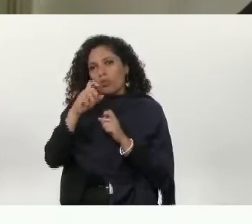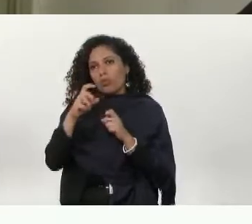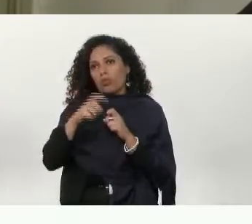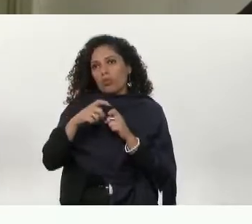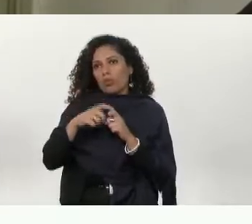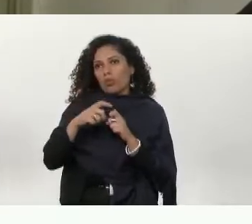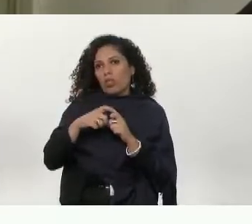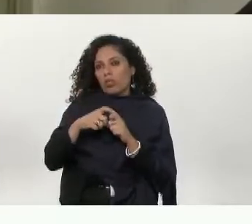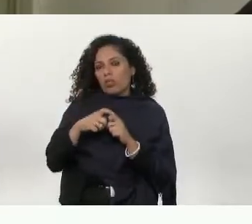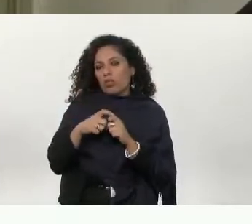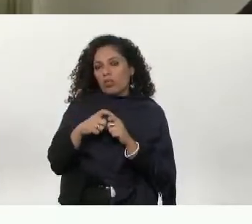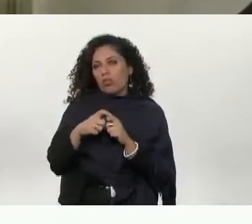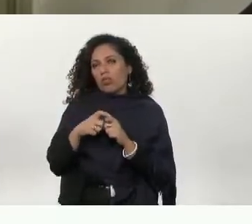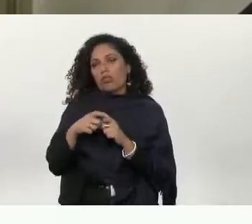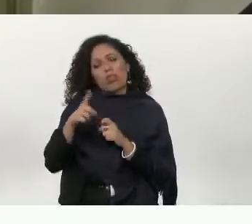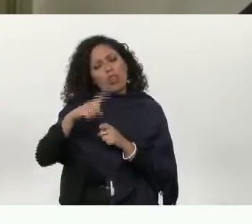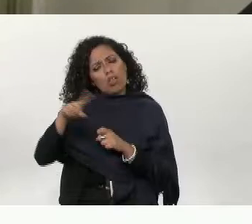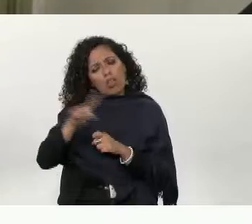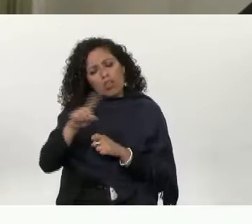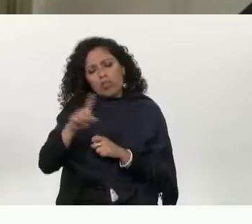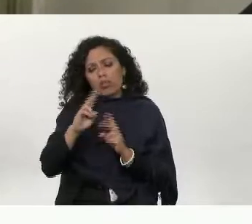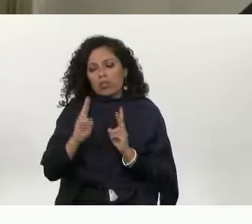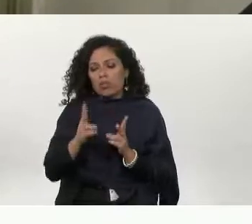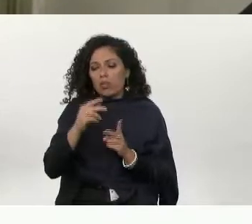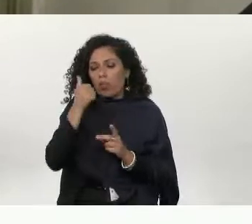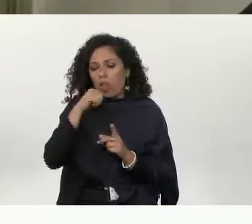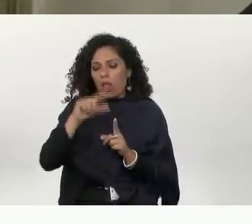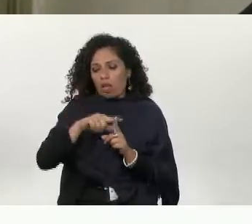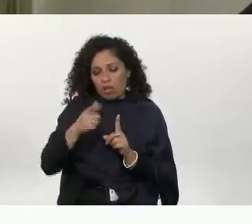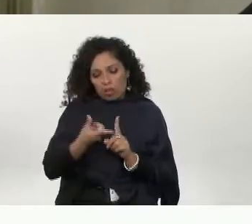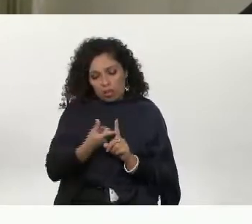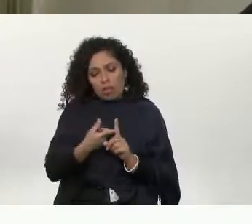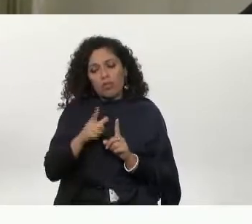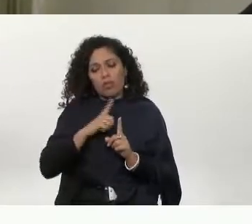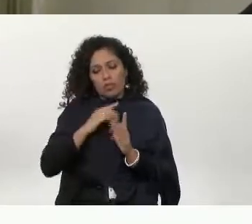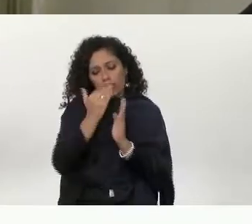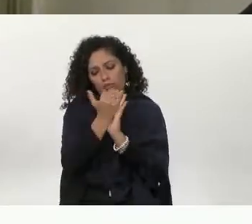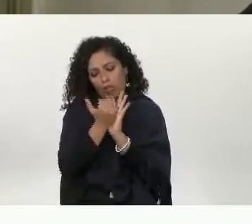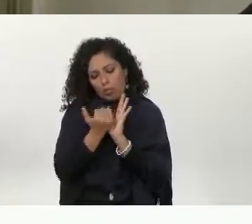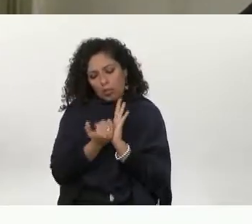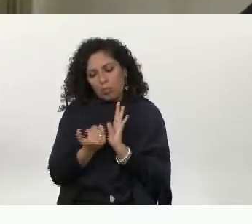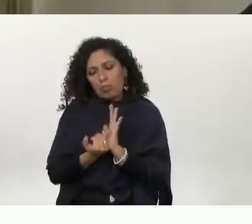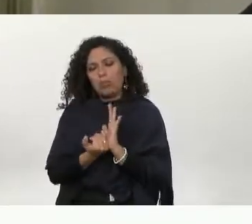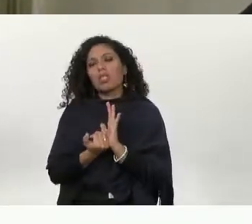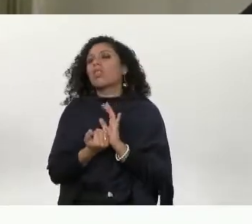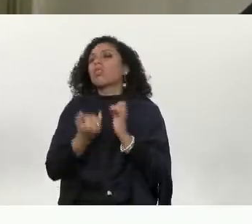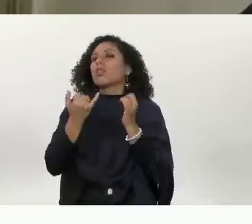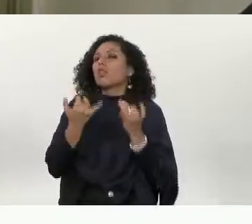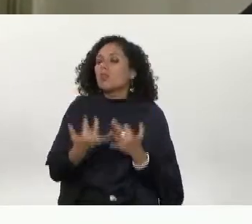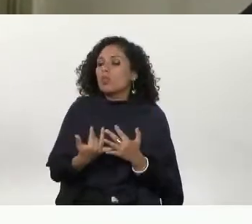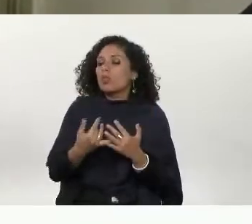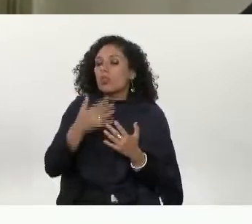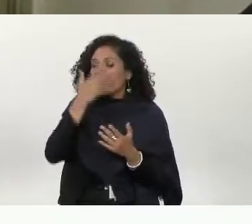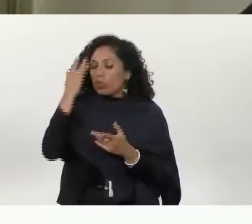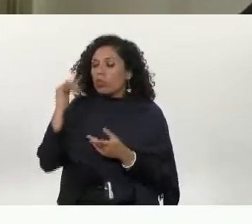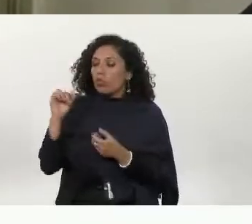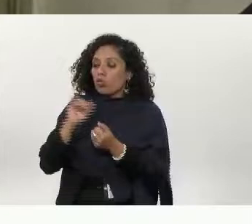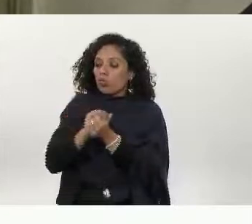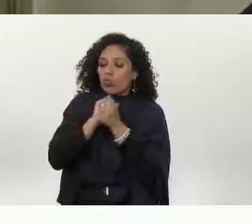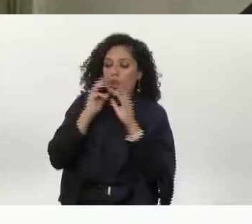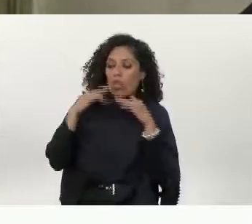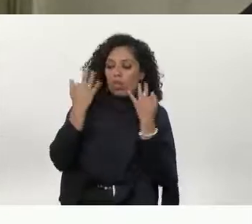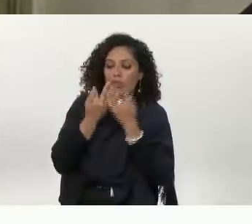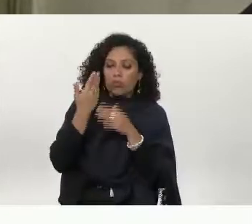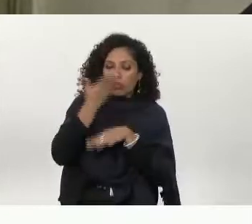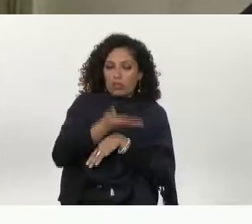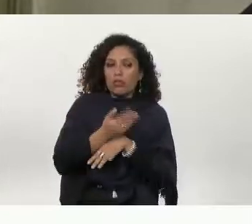de entrar. Nós, inclusive, fizemos um protocolo na recepção, porque os acompanhantes entravam e não tinha